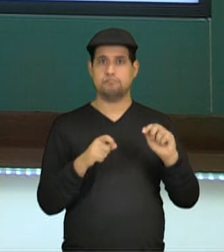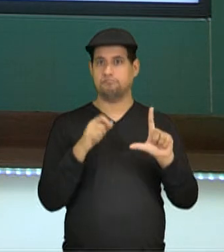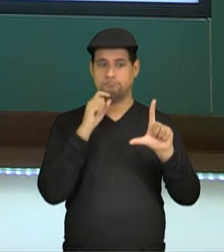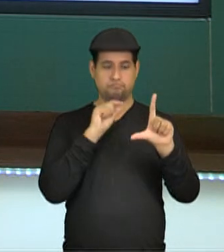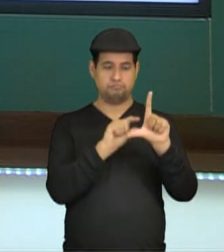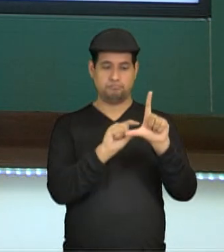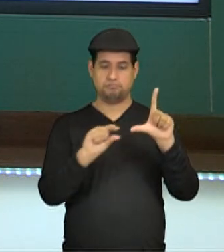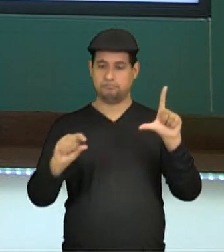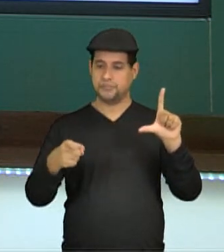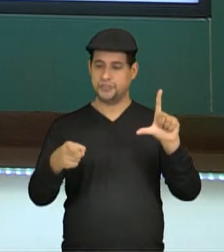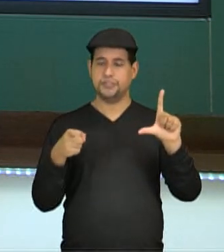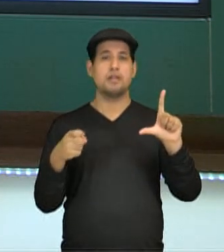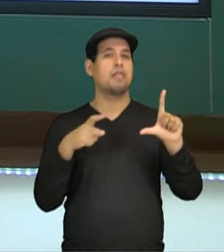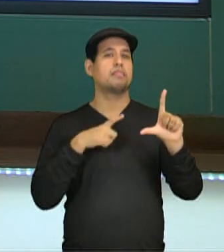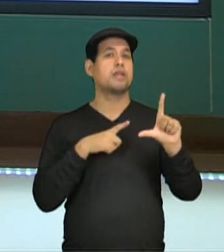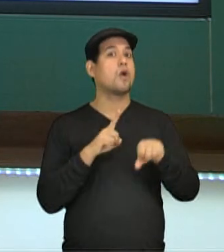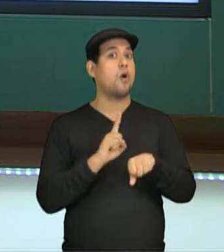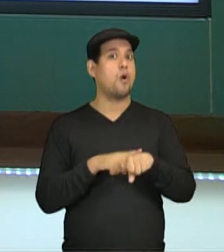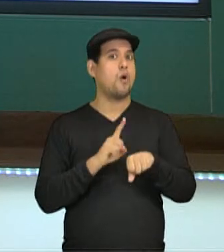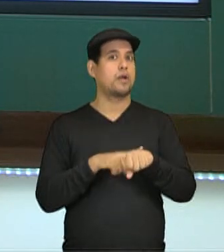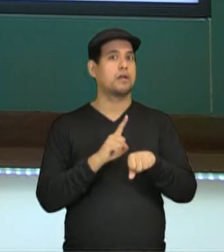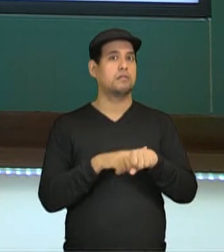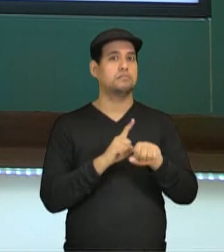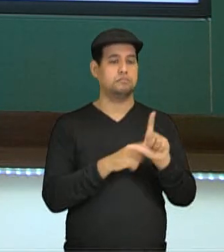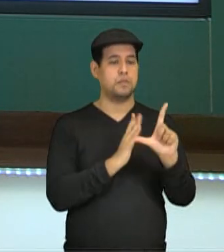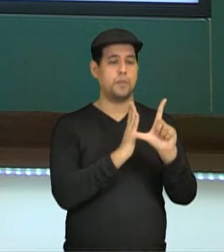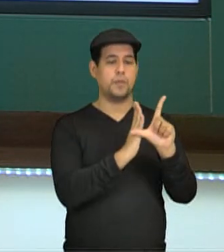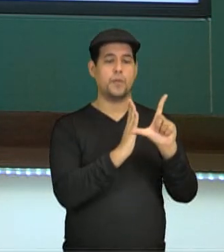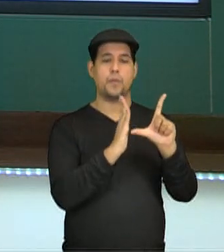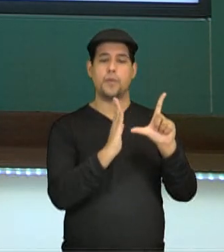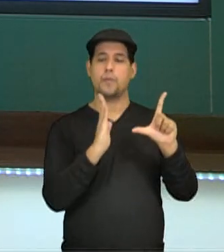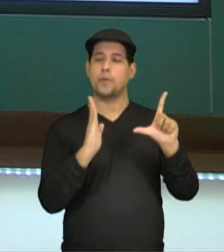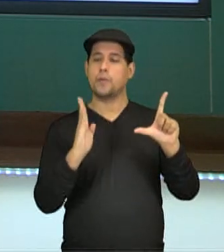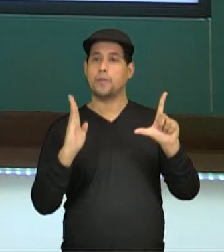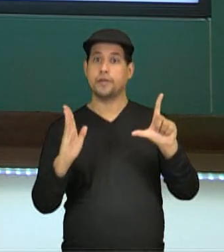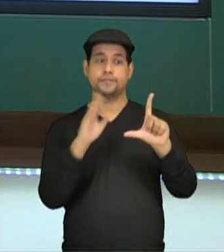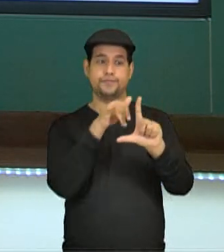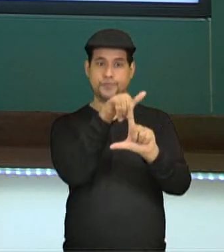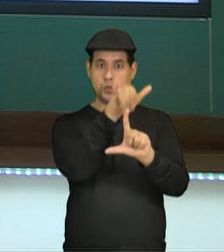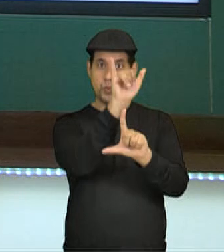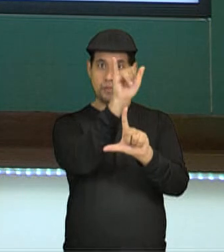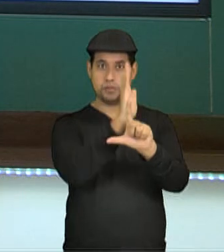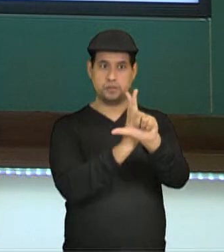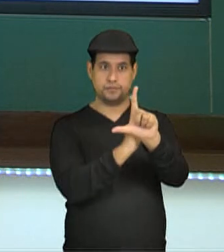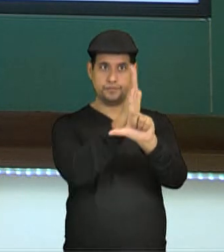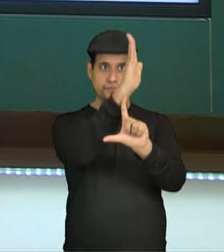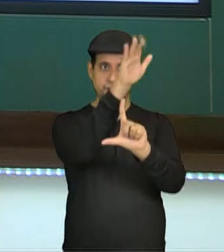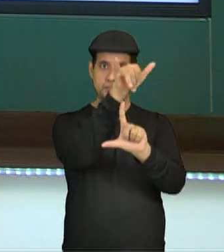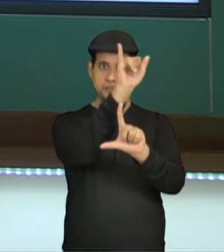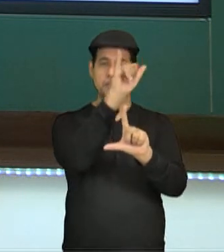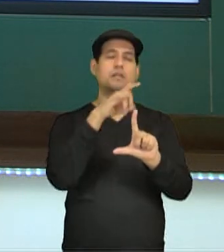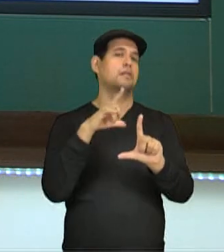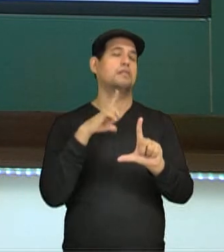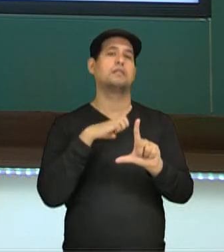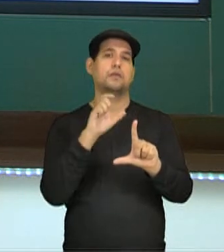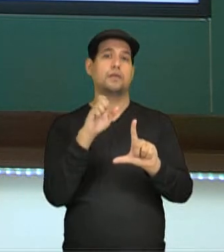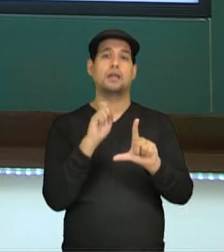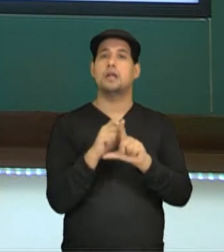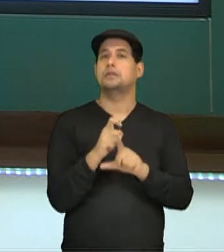a variação do horário, certo? E aqui no eixo Y, que é o eixo vertical, eu tenho a variação